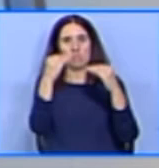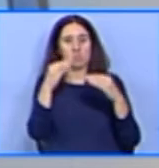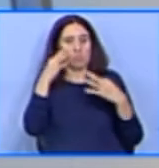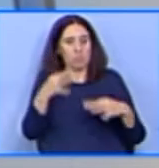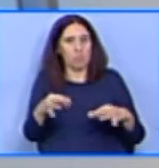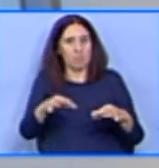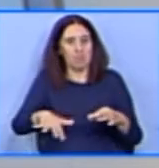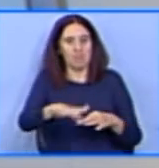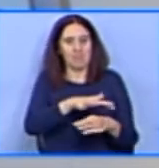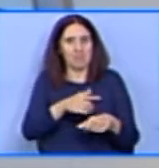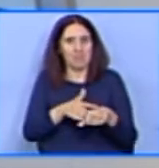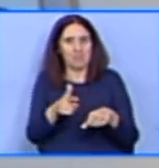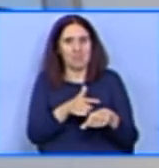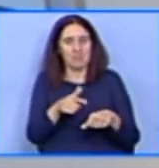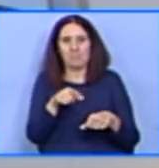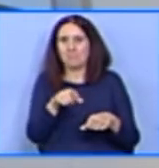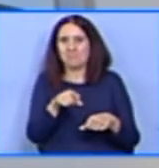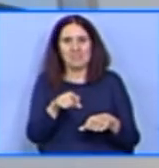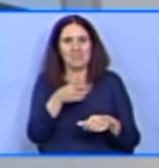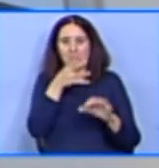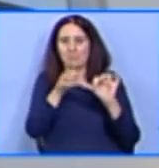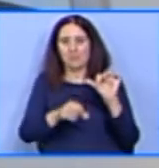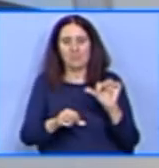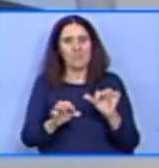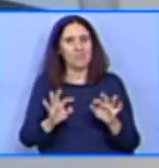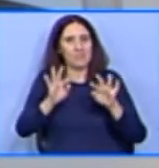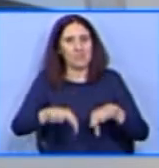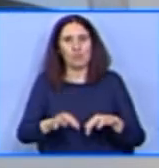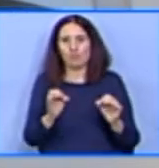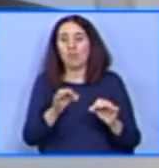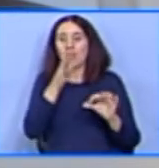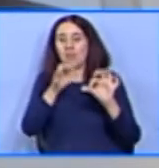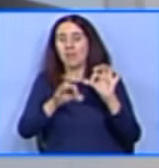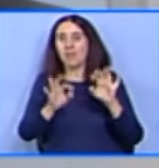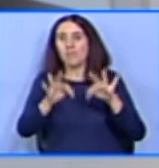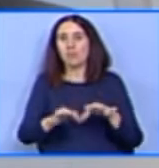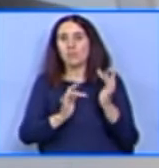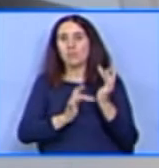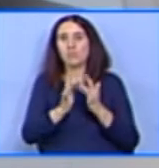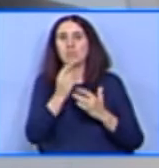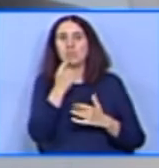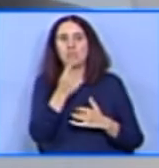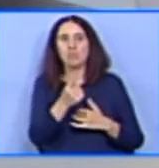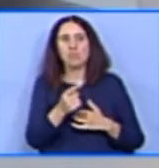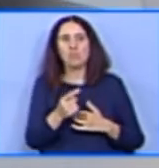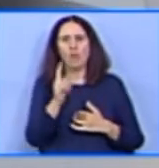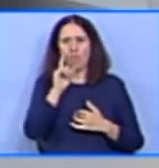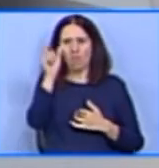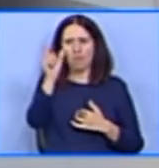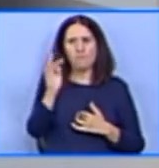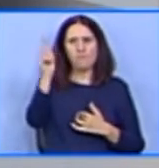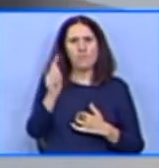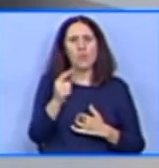normal daquele tempo, mas essa não é a palavra final. A palavra final é que Jesus diz que é grande a fé desta